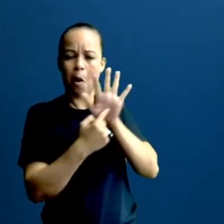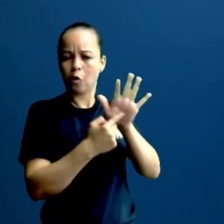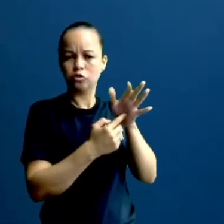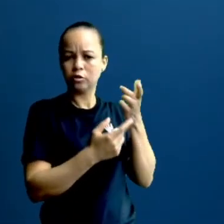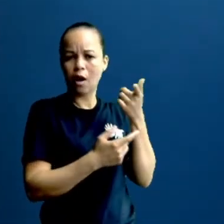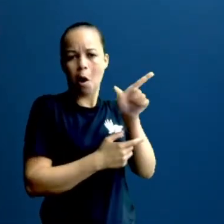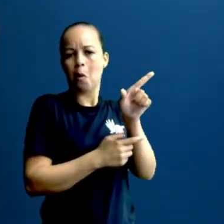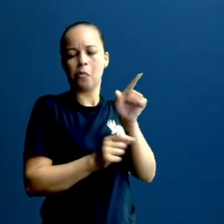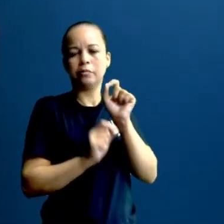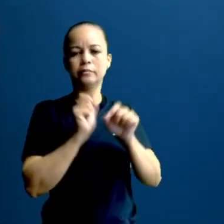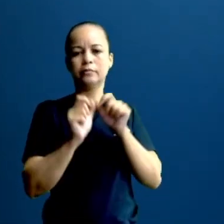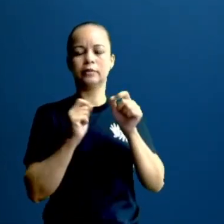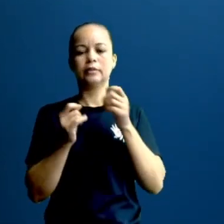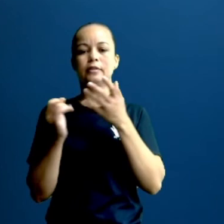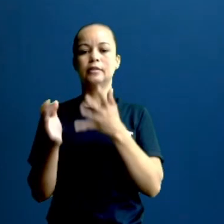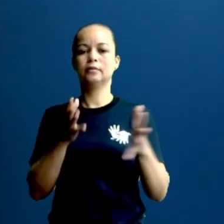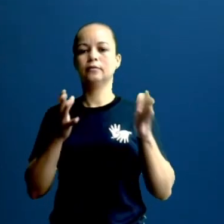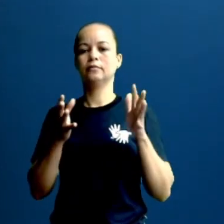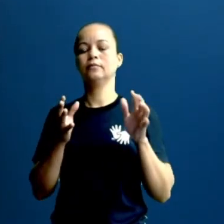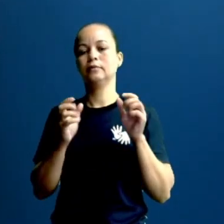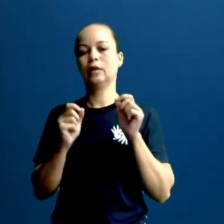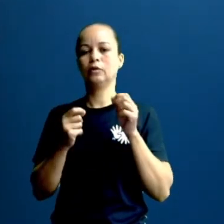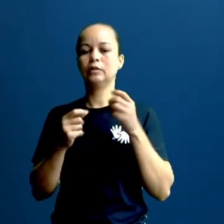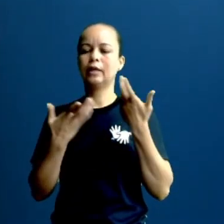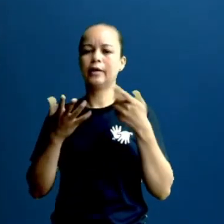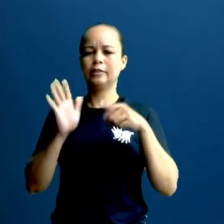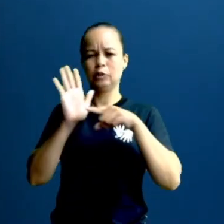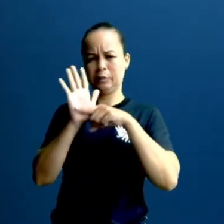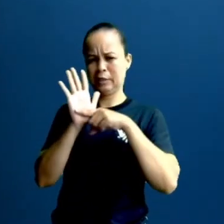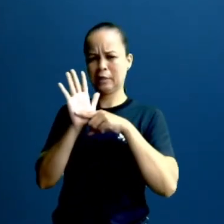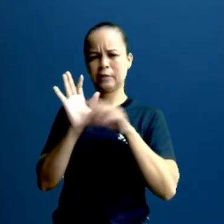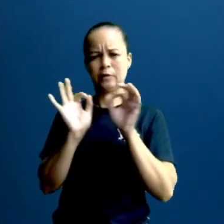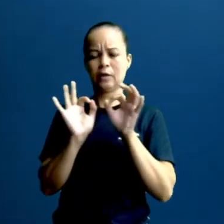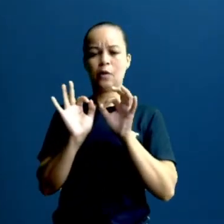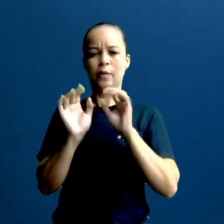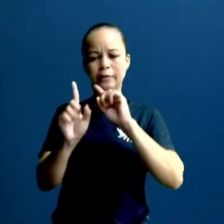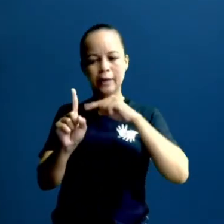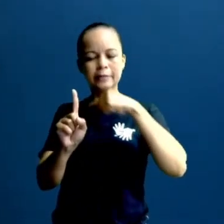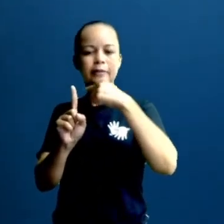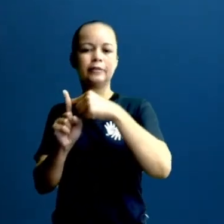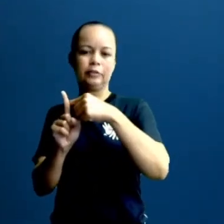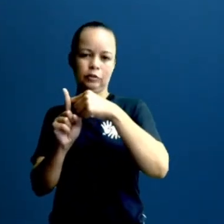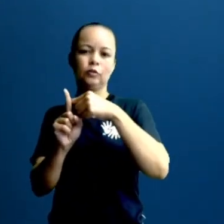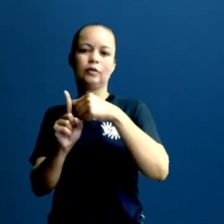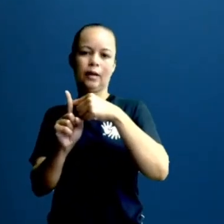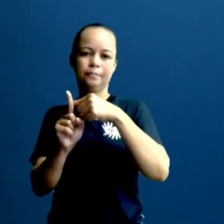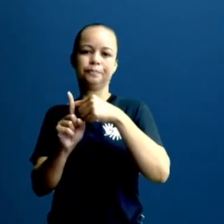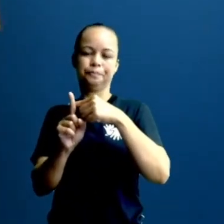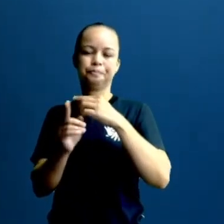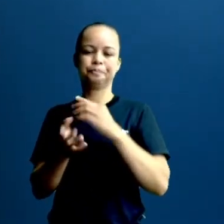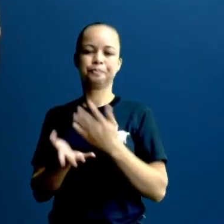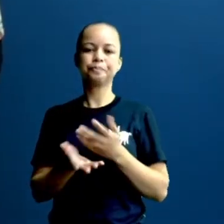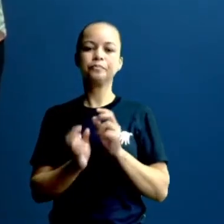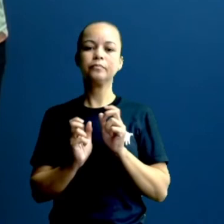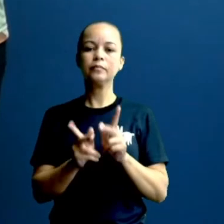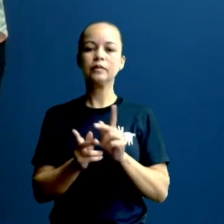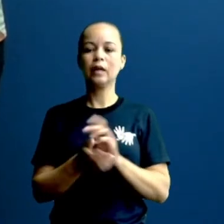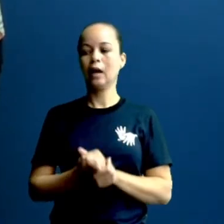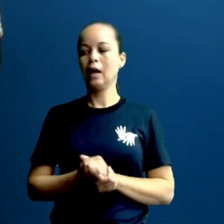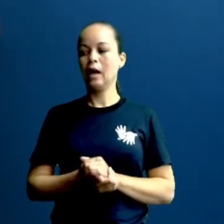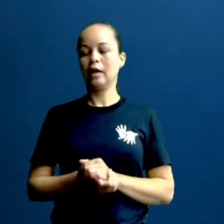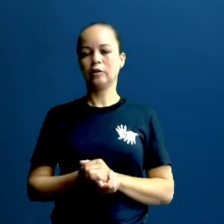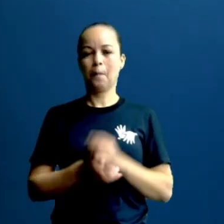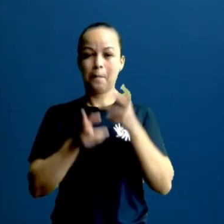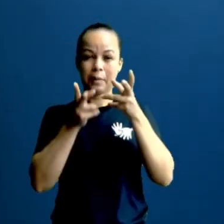mais ali não me trouxe a ideia de subtração, e sim uma ideia de acrescentar, de adicionar, ok? Então, a